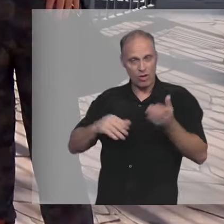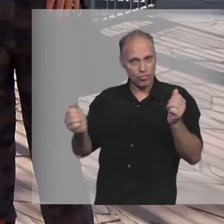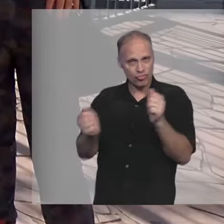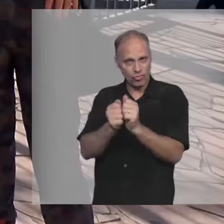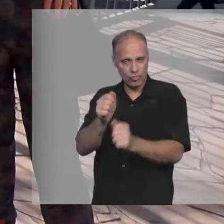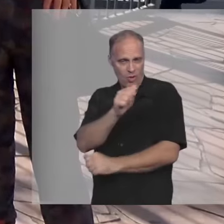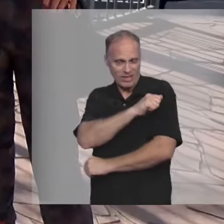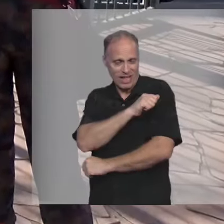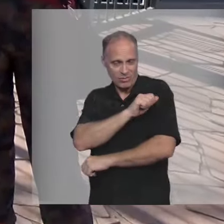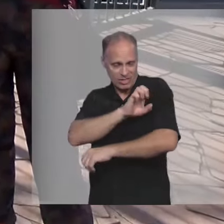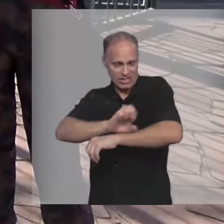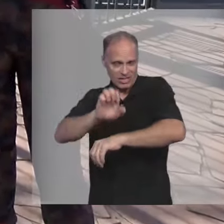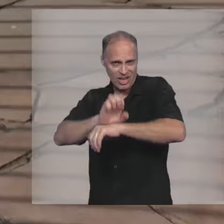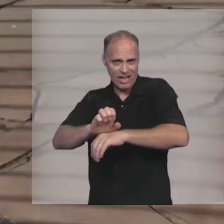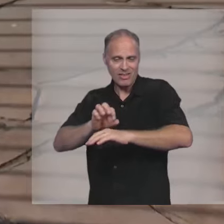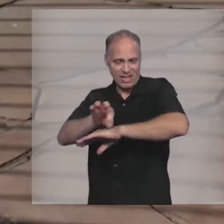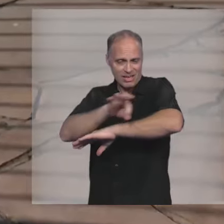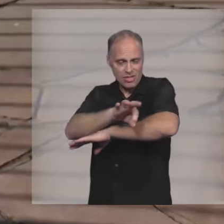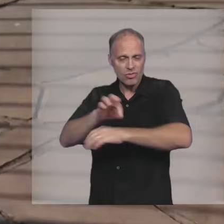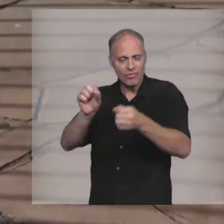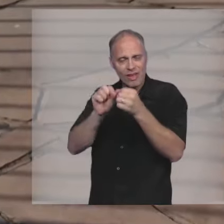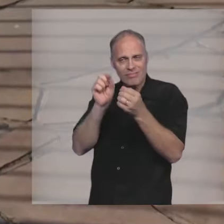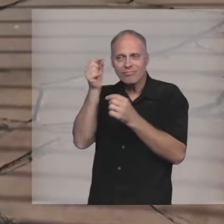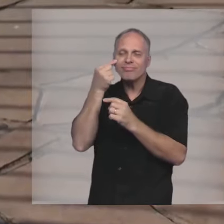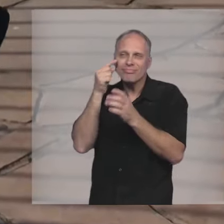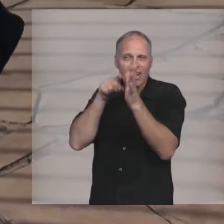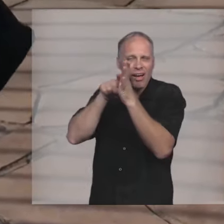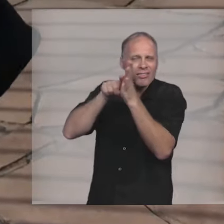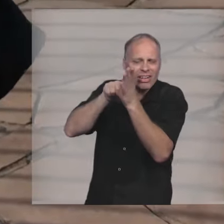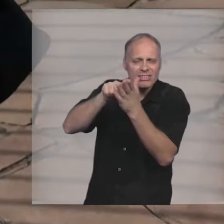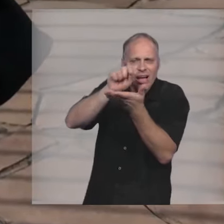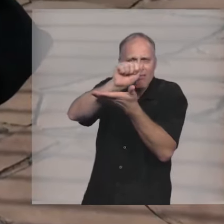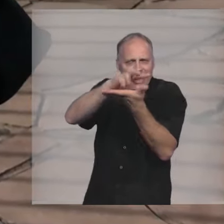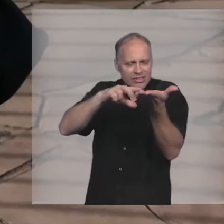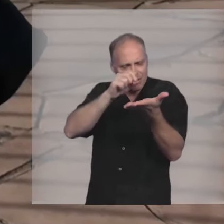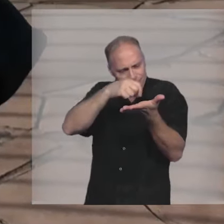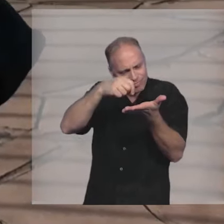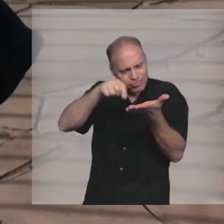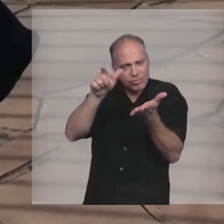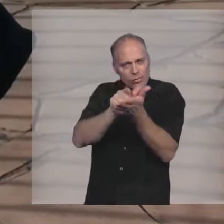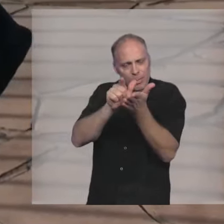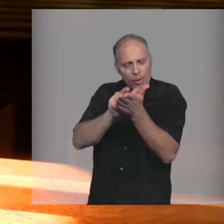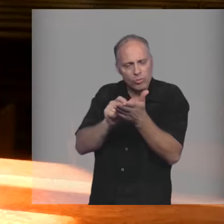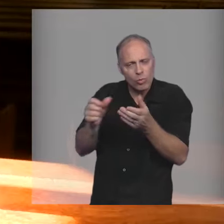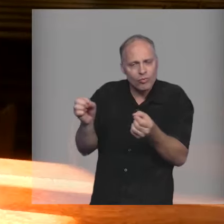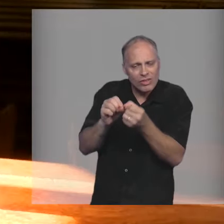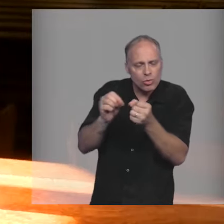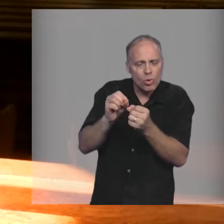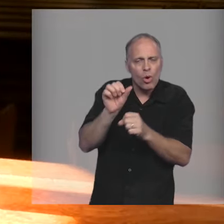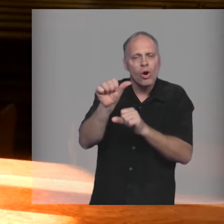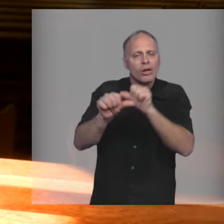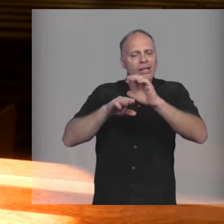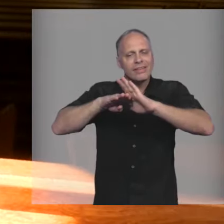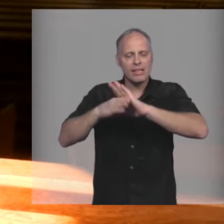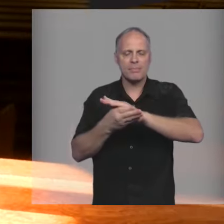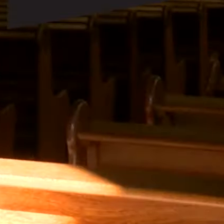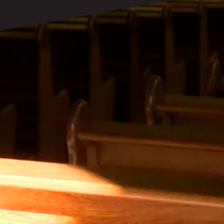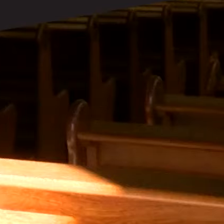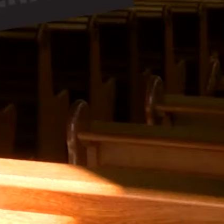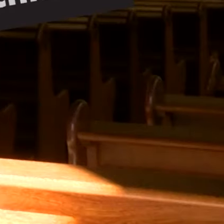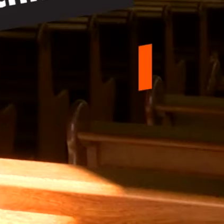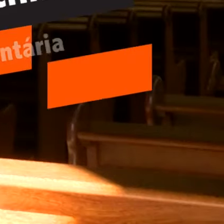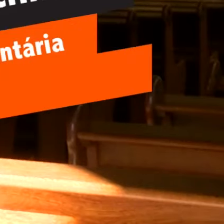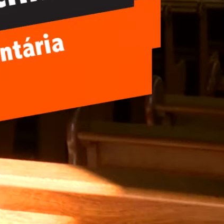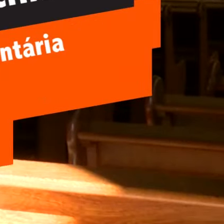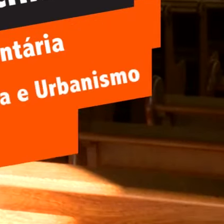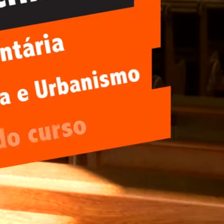junto com as acadêmicas de arquitetura, elas fazem anotações e os papéis são atualizados. A gente ganhou da Prefeitura algumas fichas